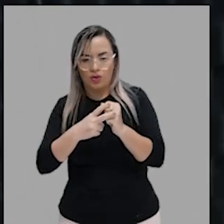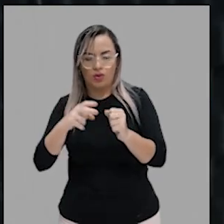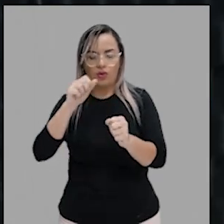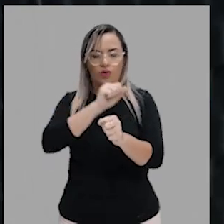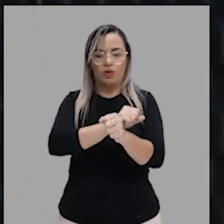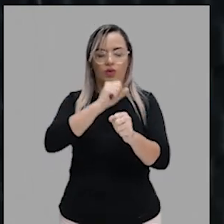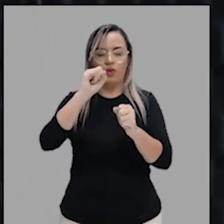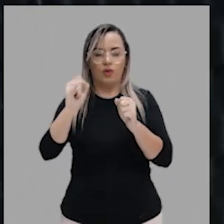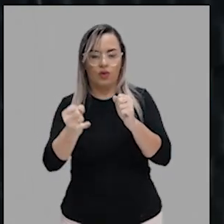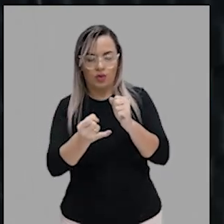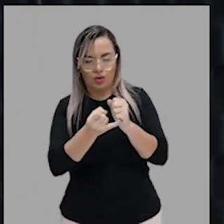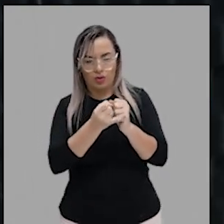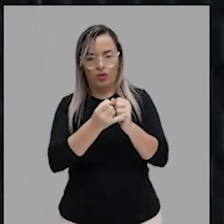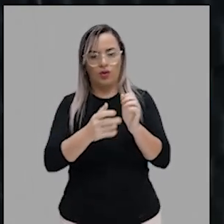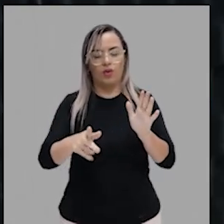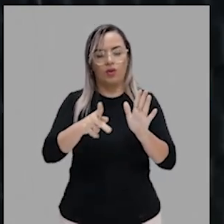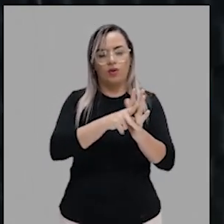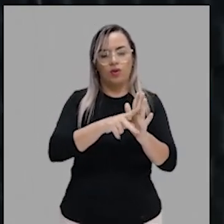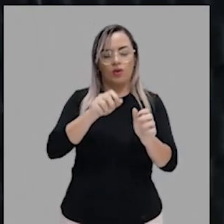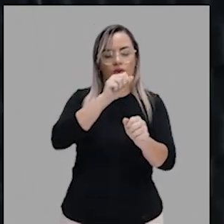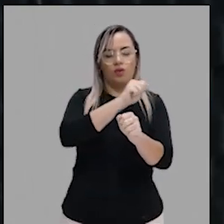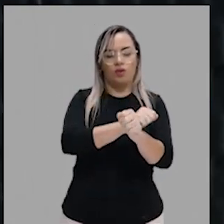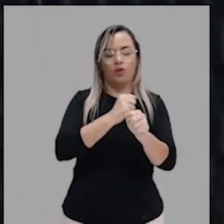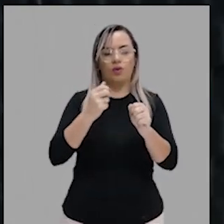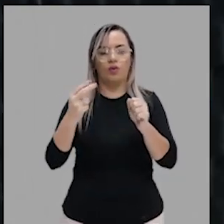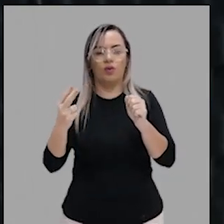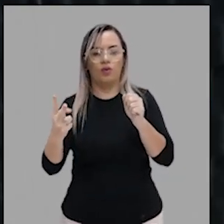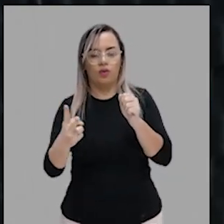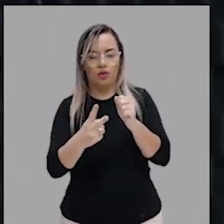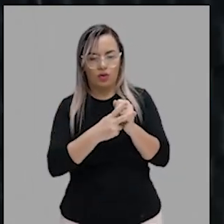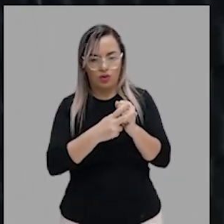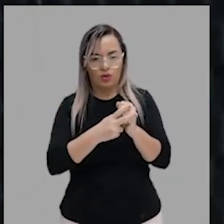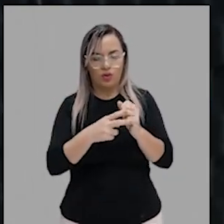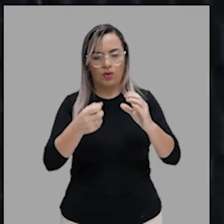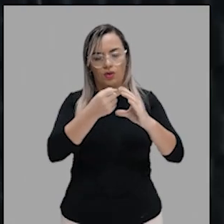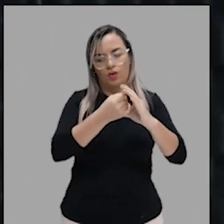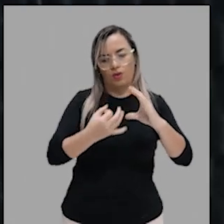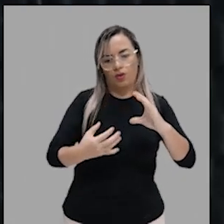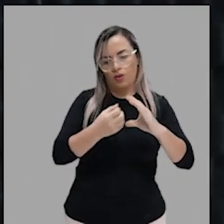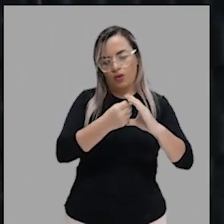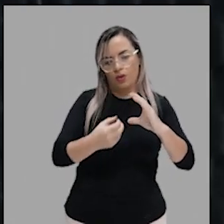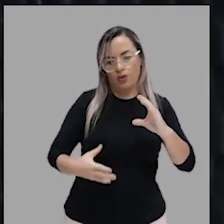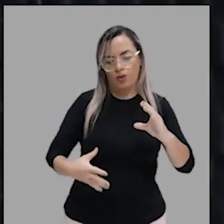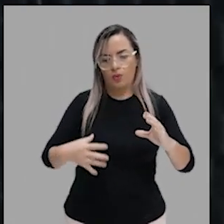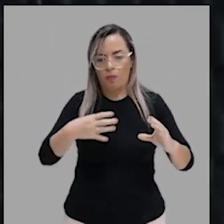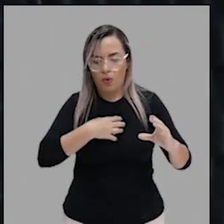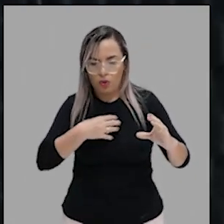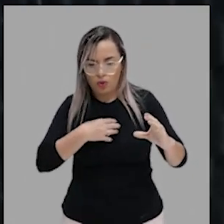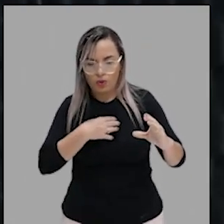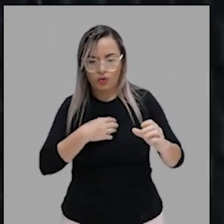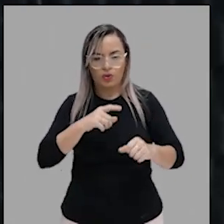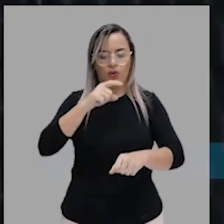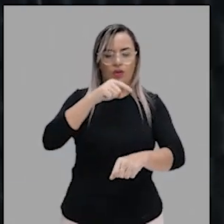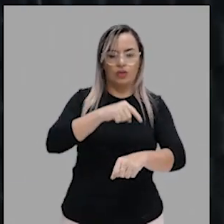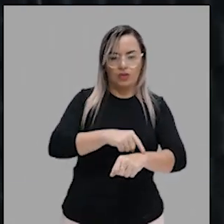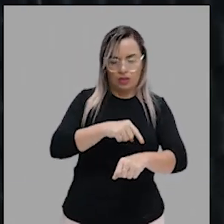adjetivo, do próprio advérbio, indicando circunstância, que pode ser de tempo, de lugar, de modo. Tá